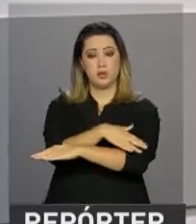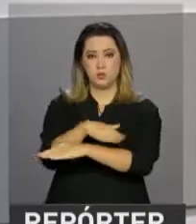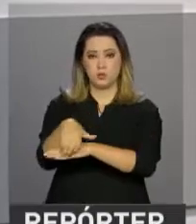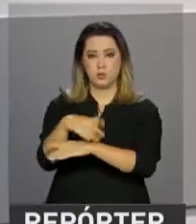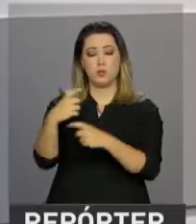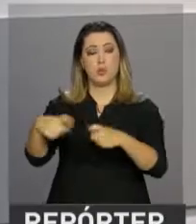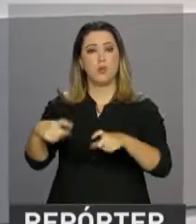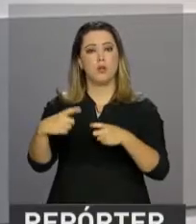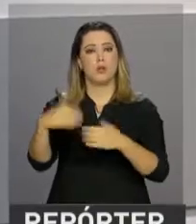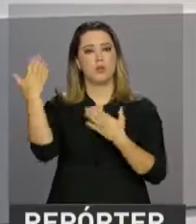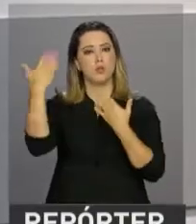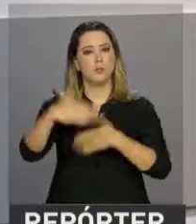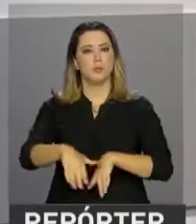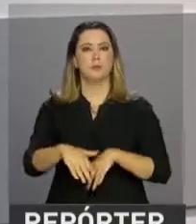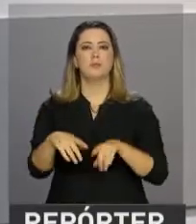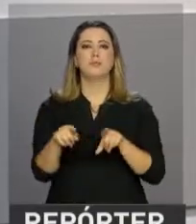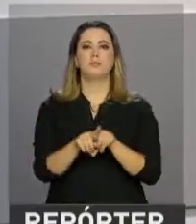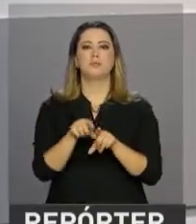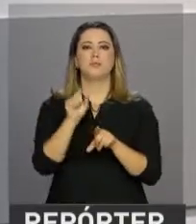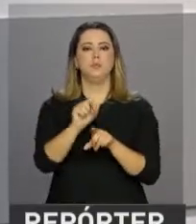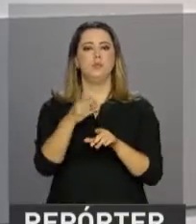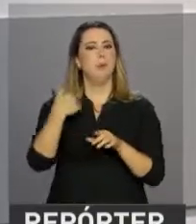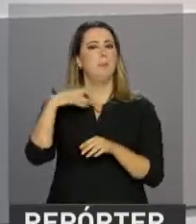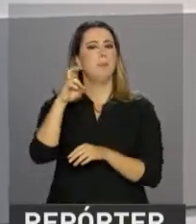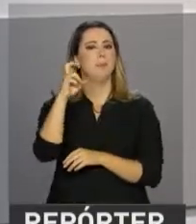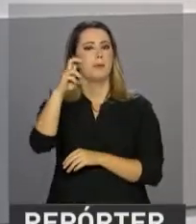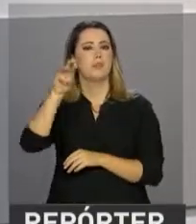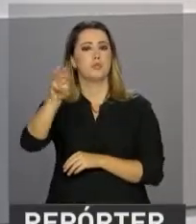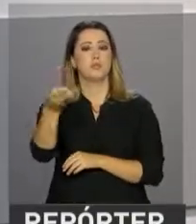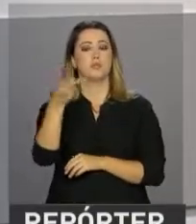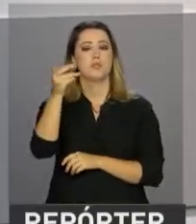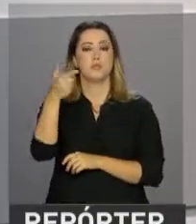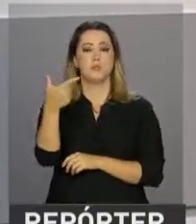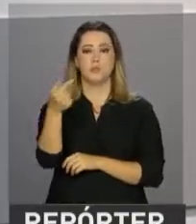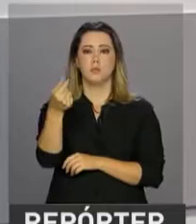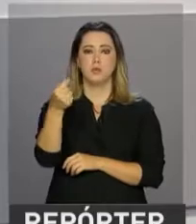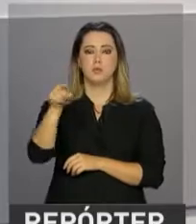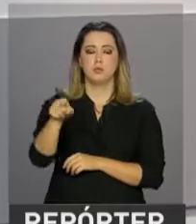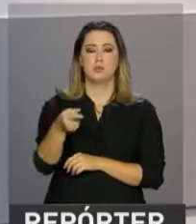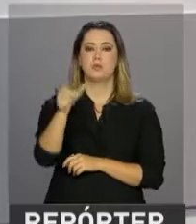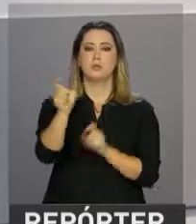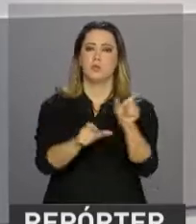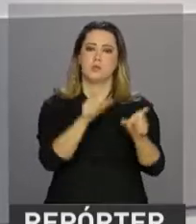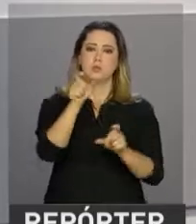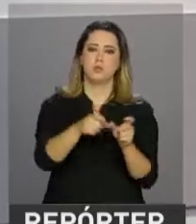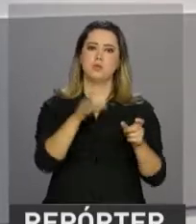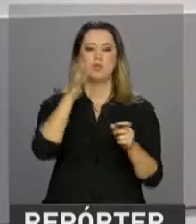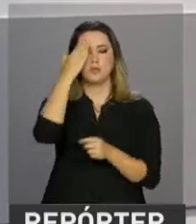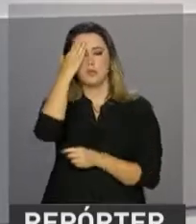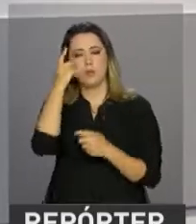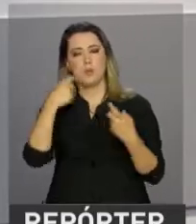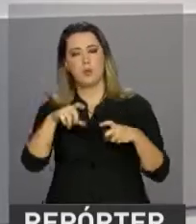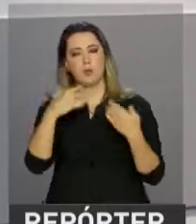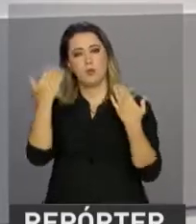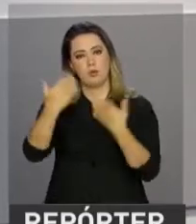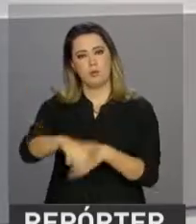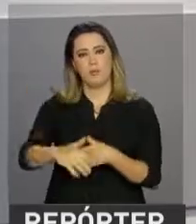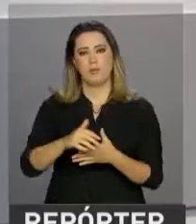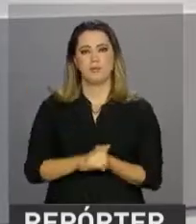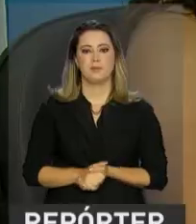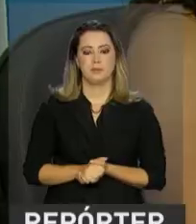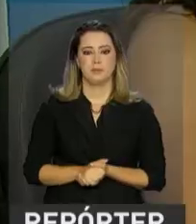confirmação da inscrição na internet são cerca de cinco milhões e 200 mil candidatos que já sabem onde vão fazer as